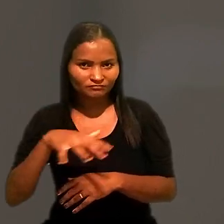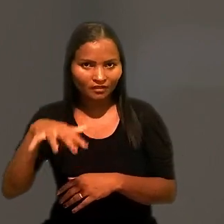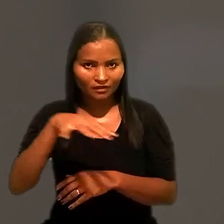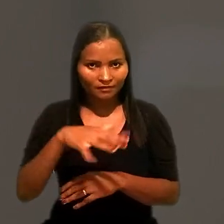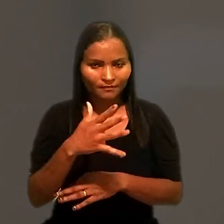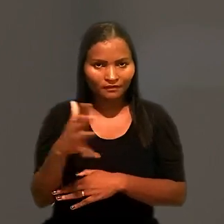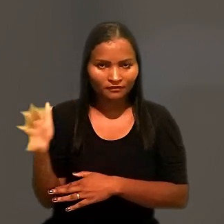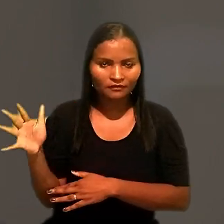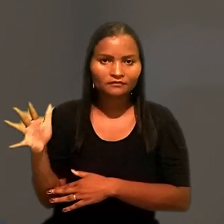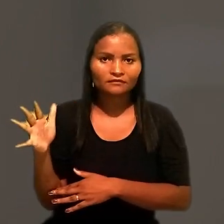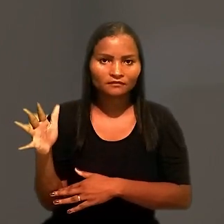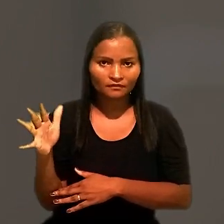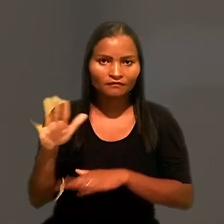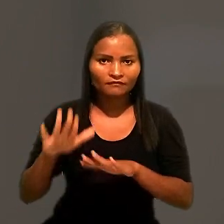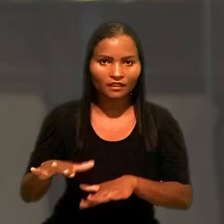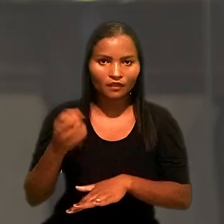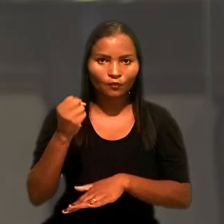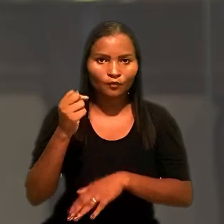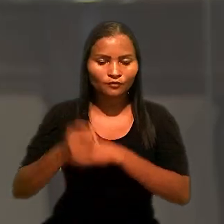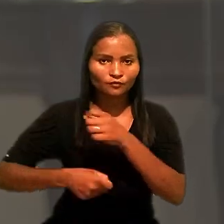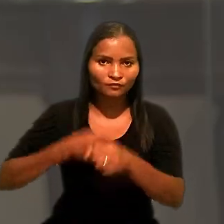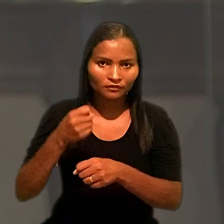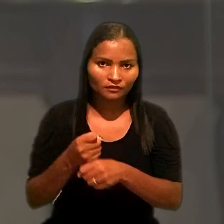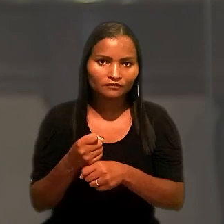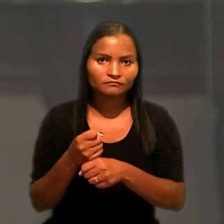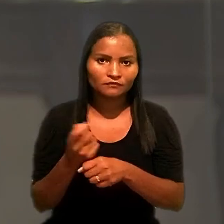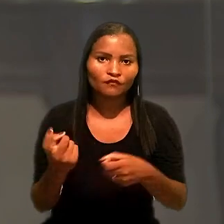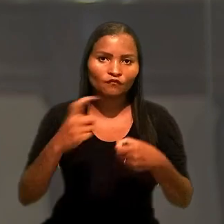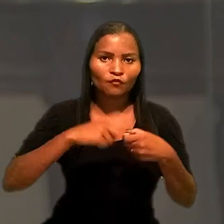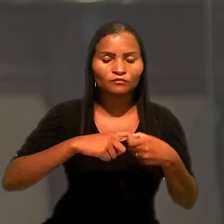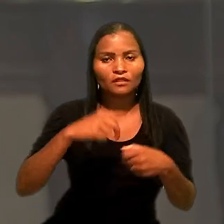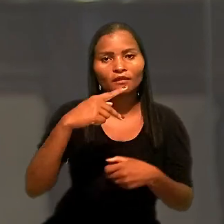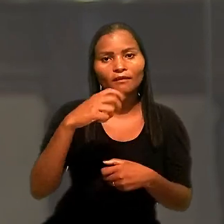anos e retornei a Pedro Leopoldo. E